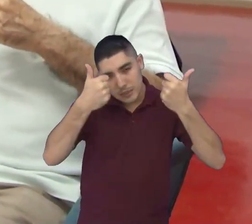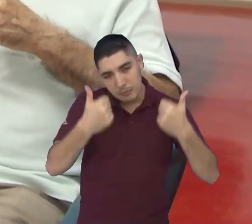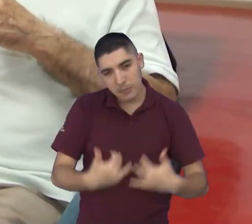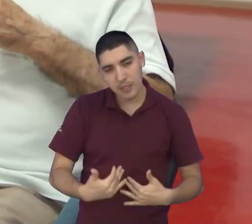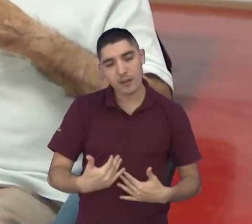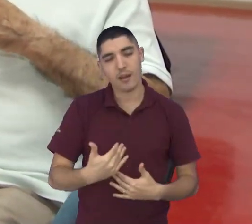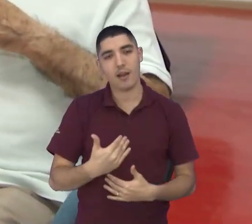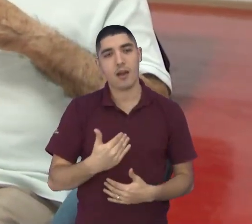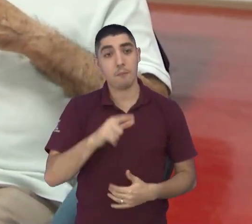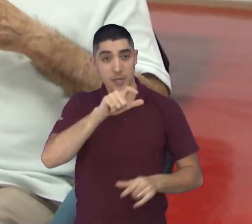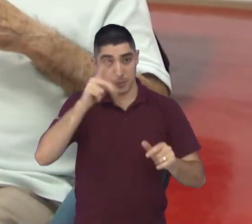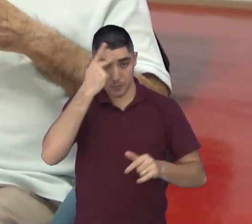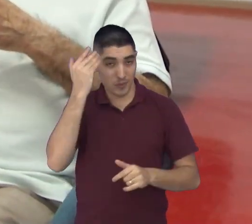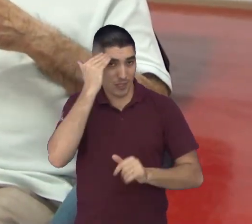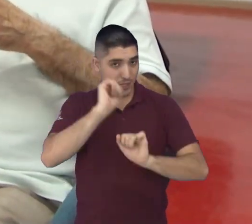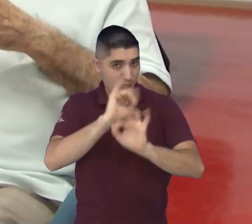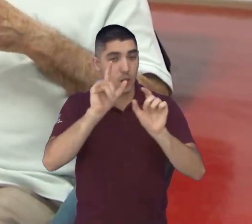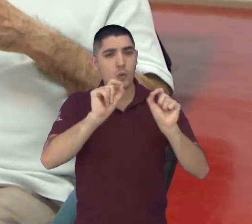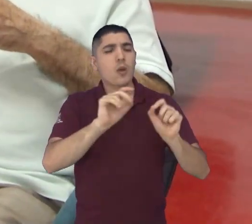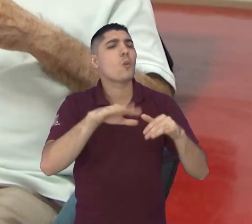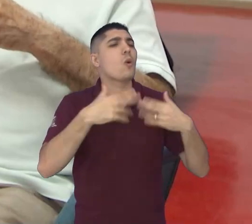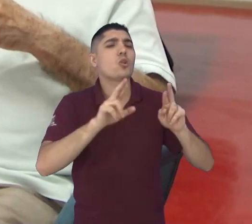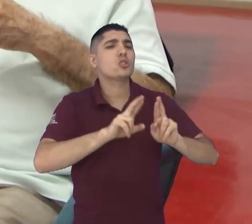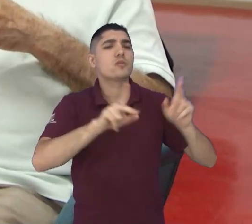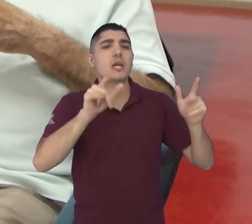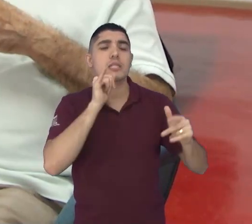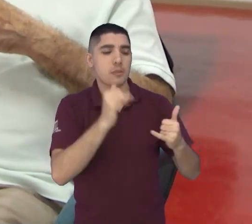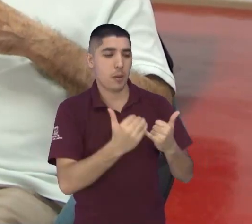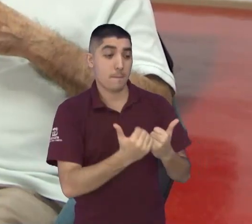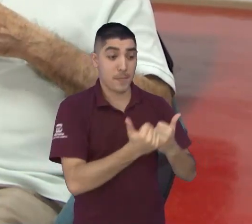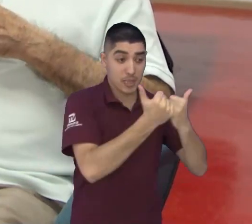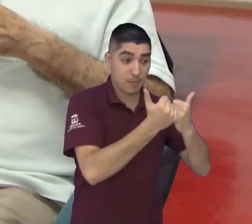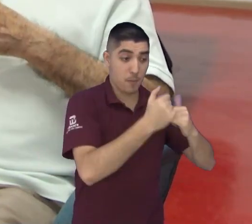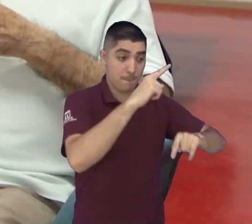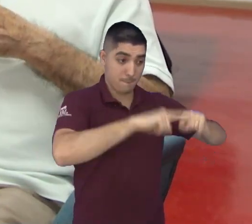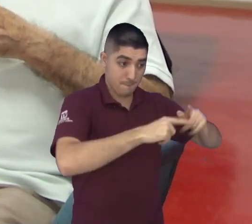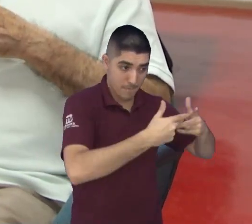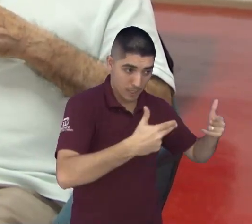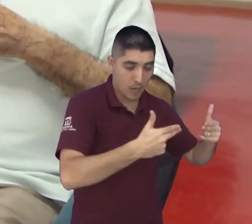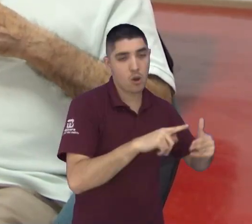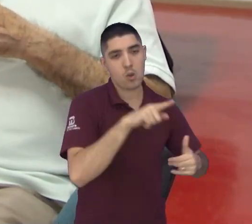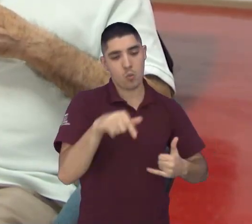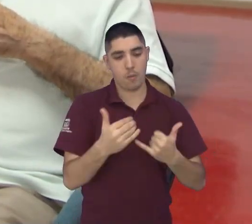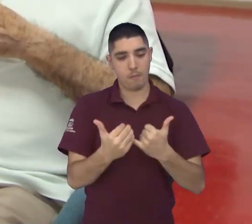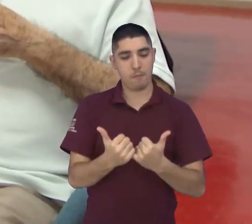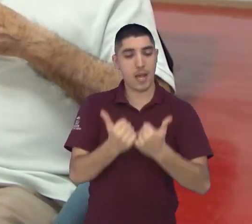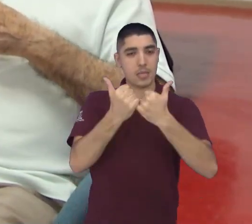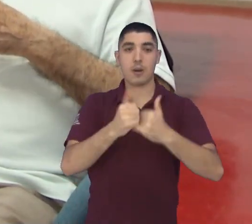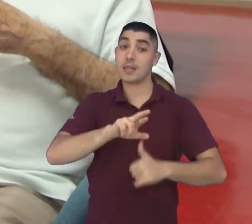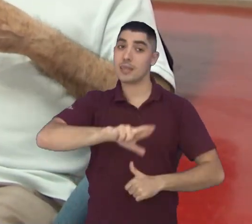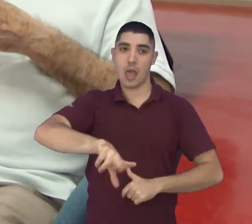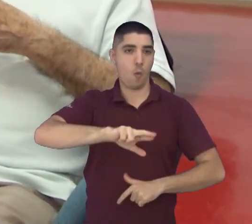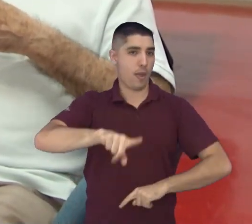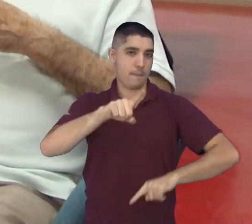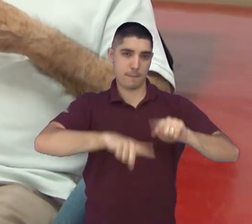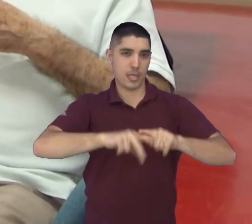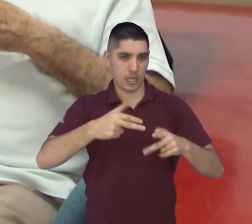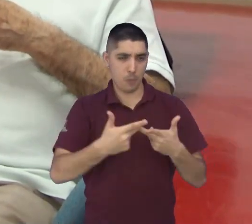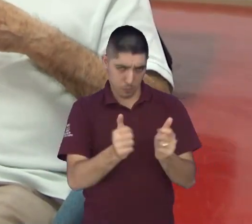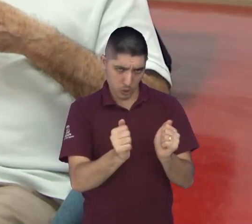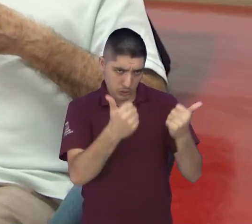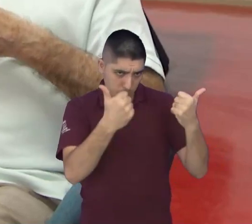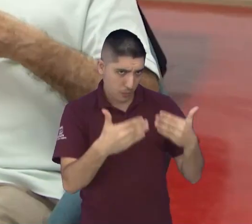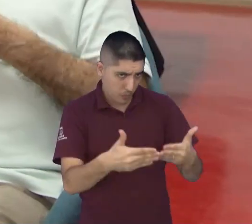a gente, qual a diferença entre patrimônio material e imaterial, né? A gente tem esses dois tipos. Exemplifica para a gente, por